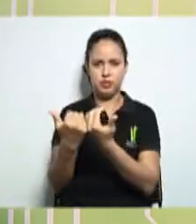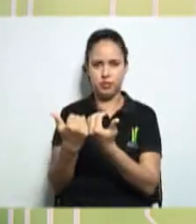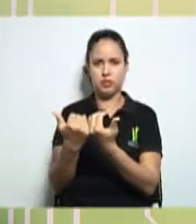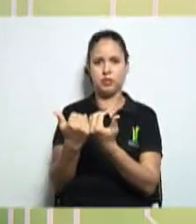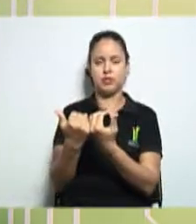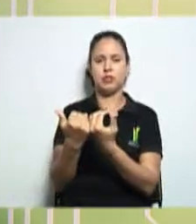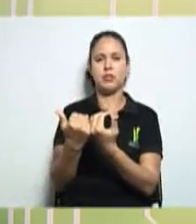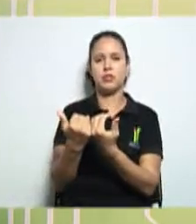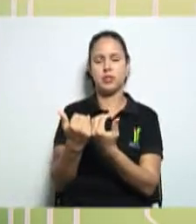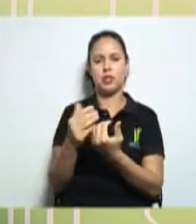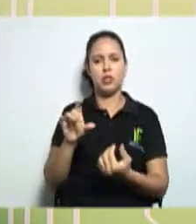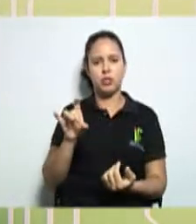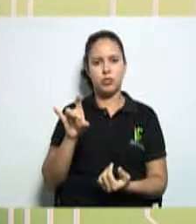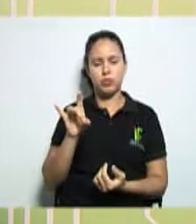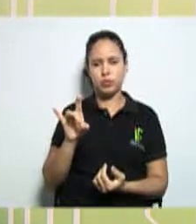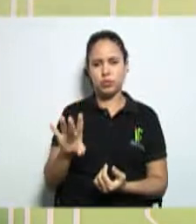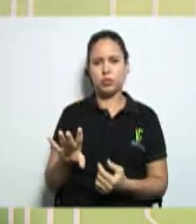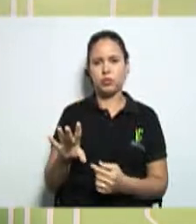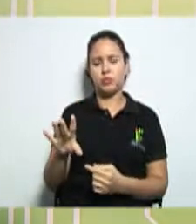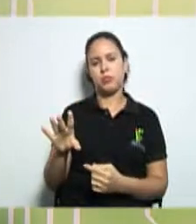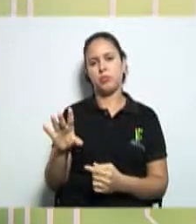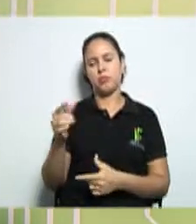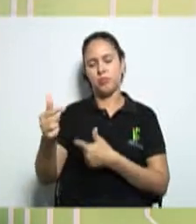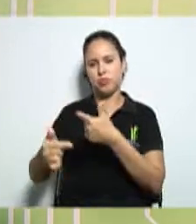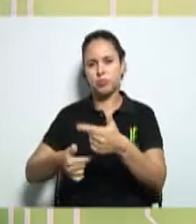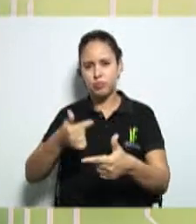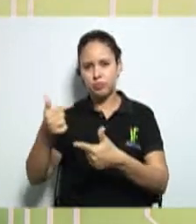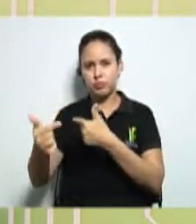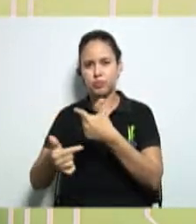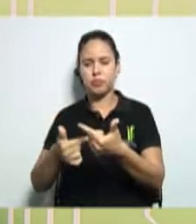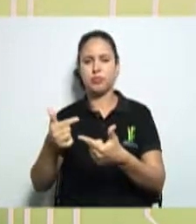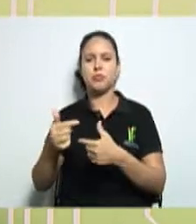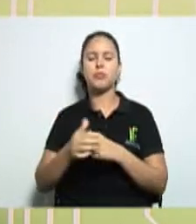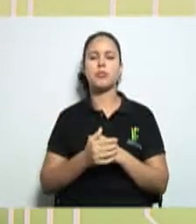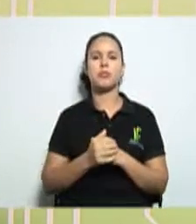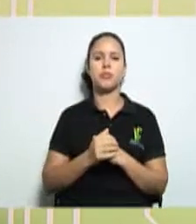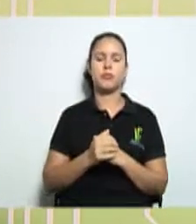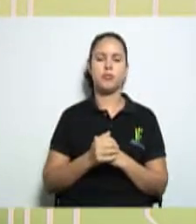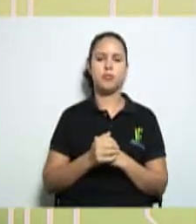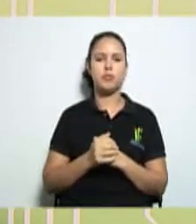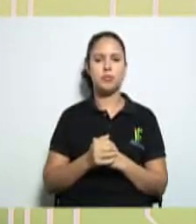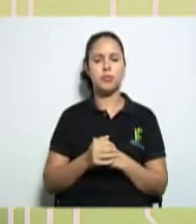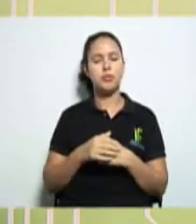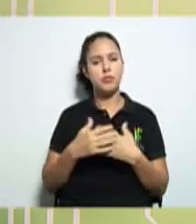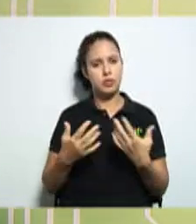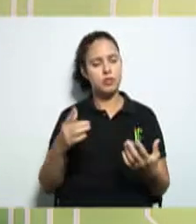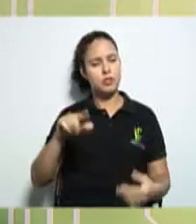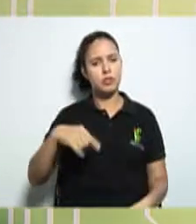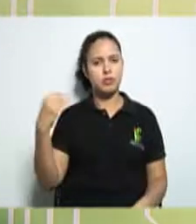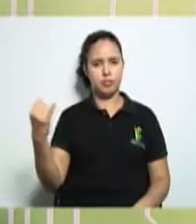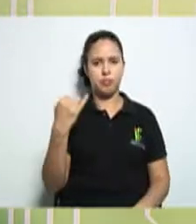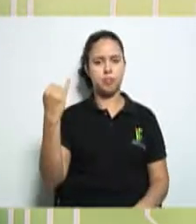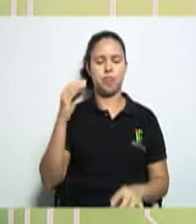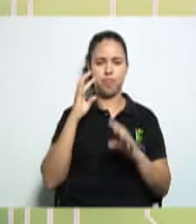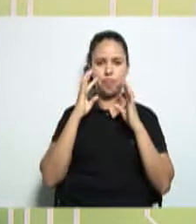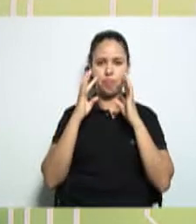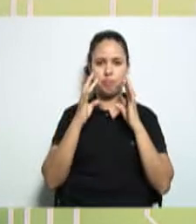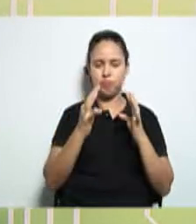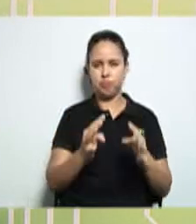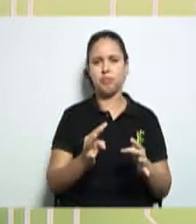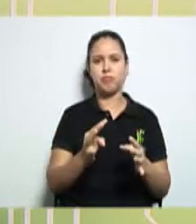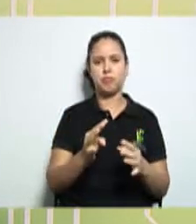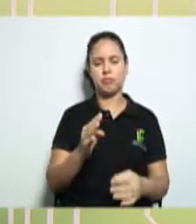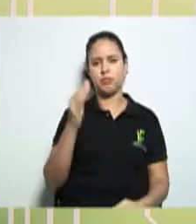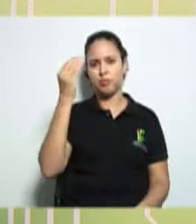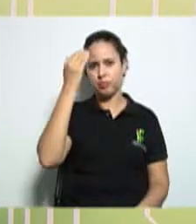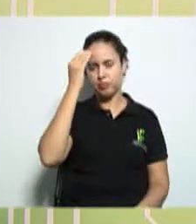cliente é somente o serviço. Pode ser agregado com algum produto também. É importante que vocês olhem para essas questões em